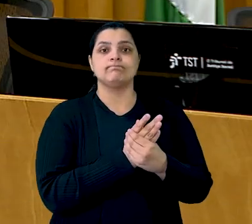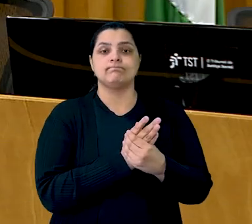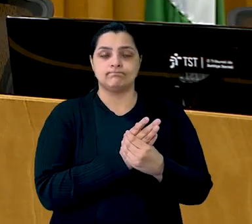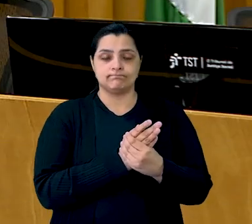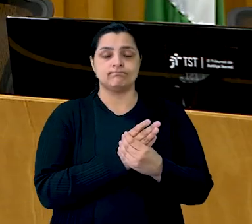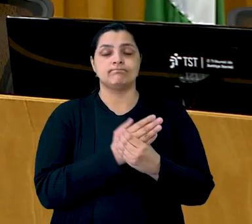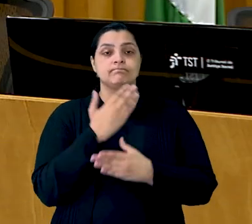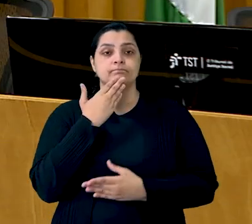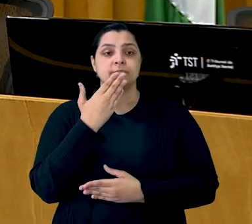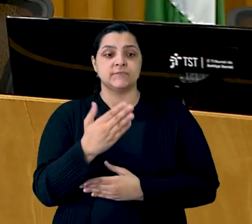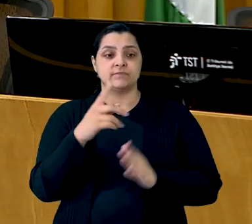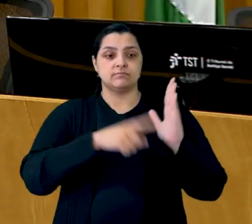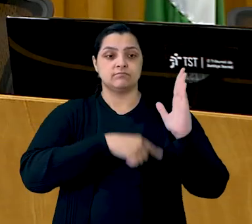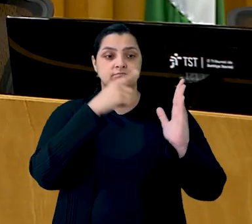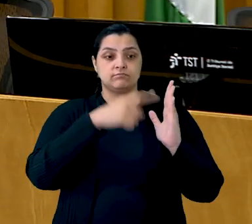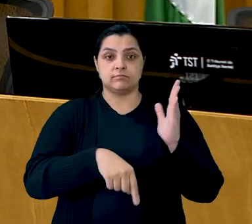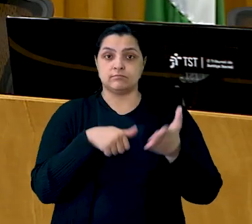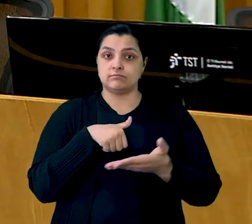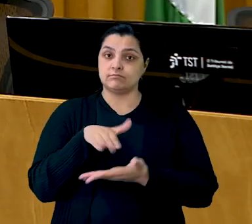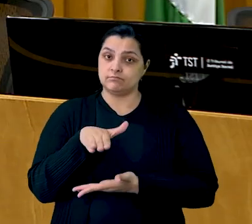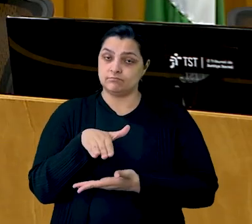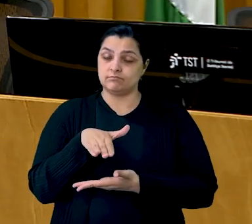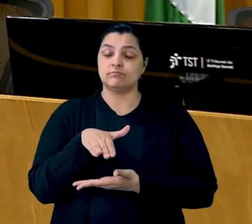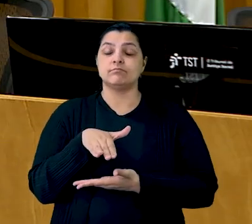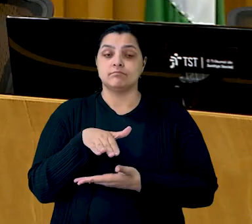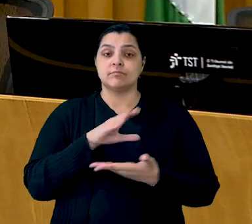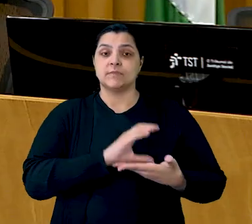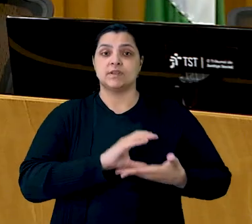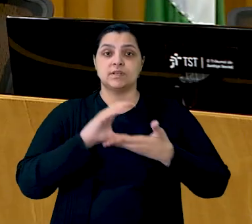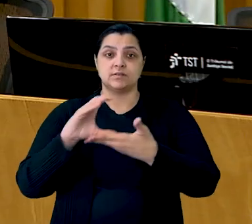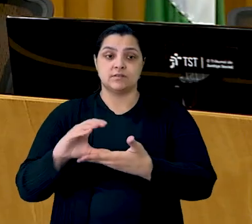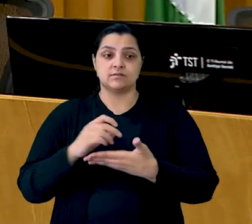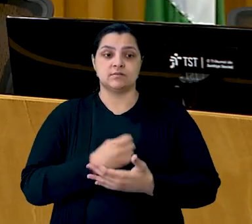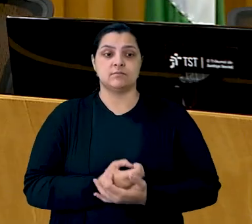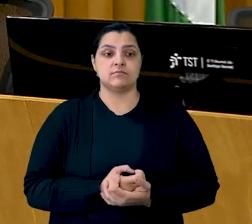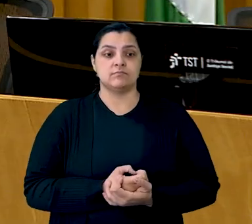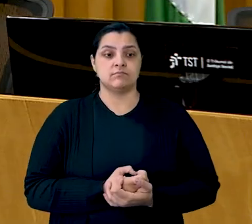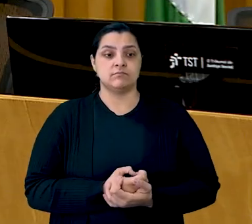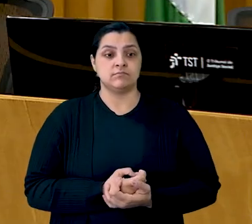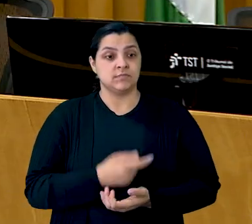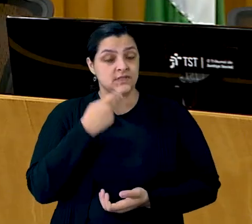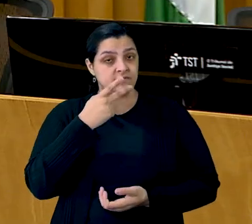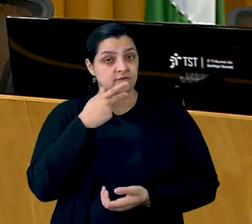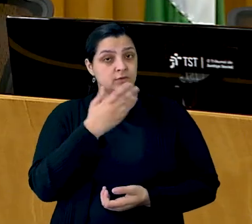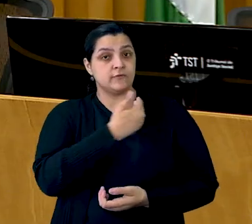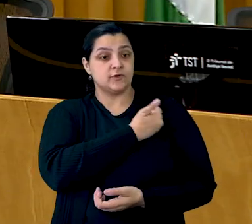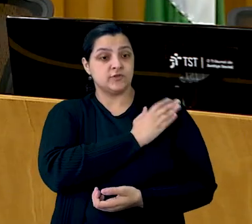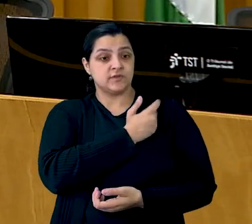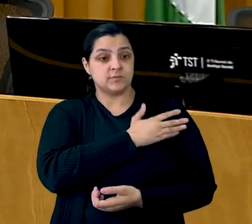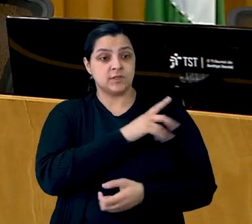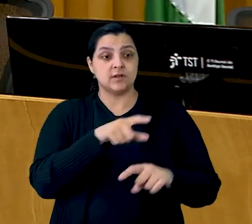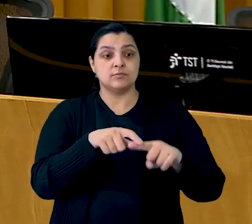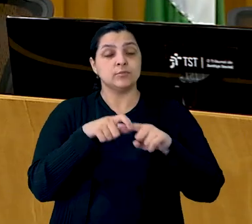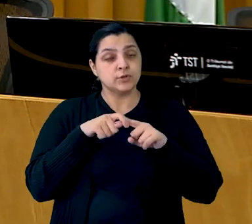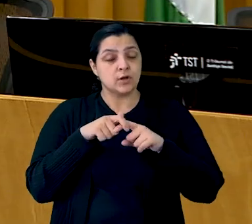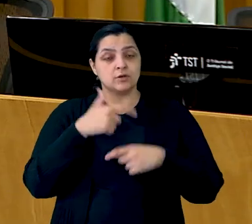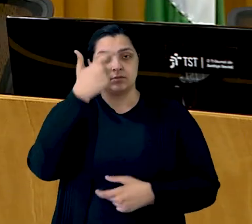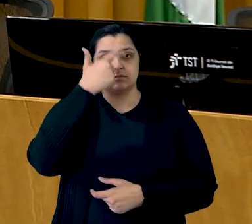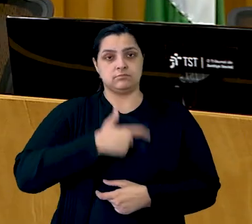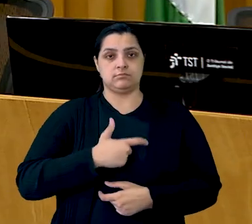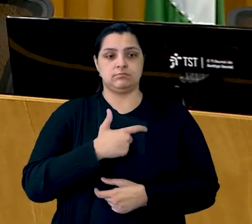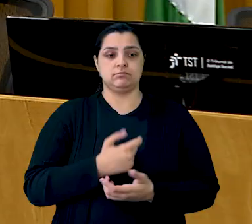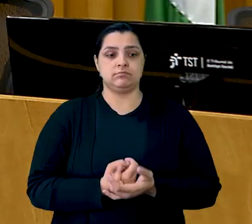ação trabalhista em que pediu a anulação da dispensa e indenização. Ele alegou que foi discriminado em razão